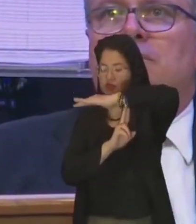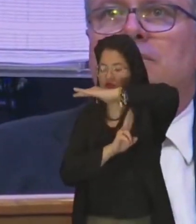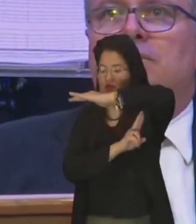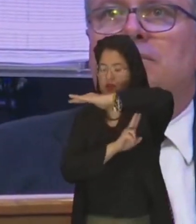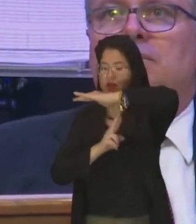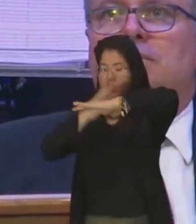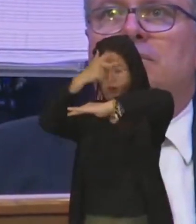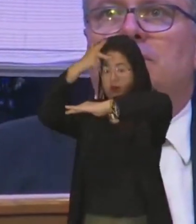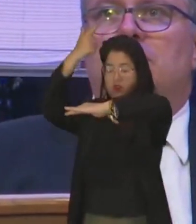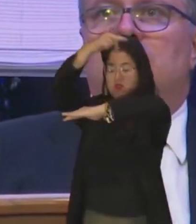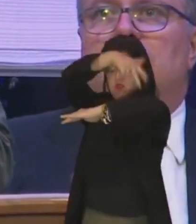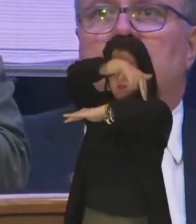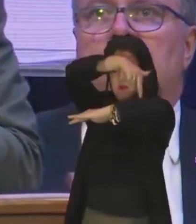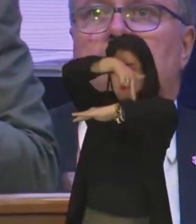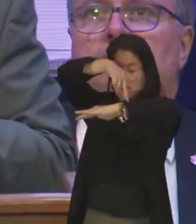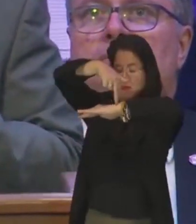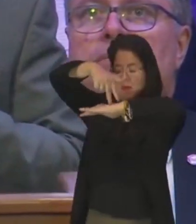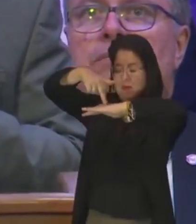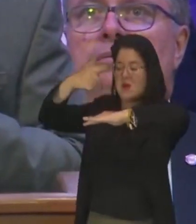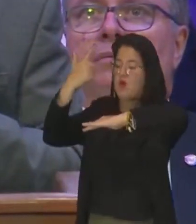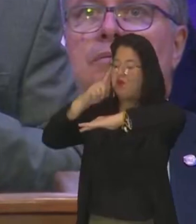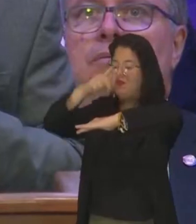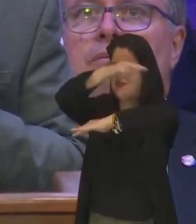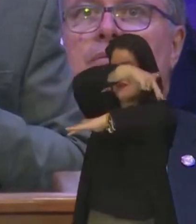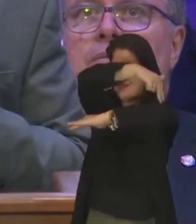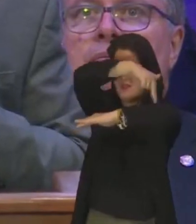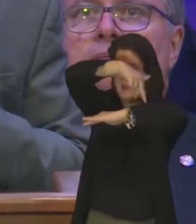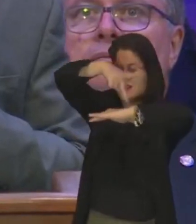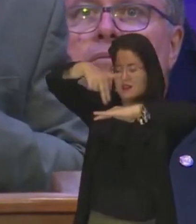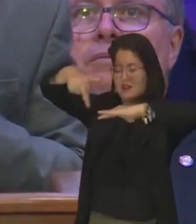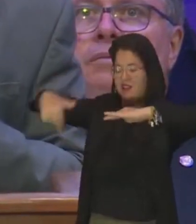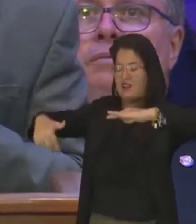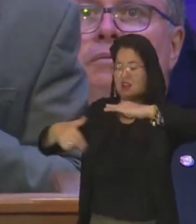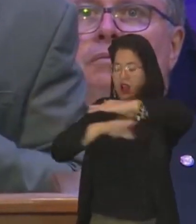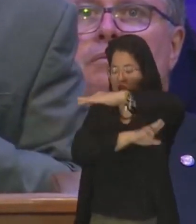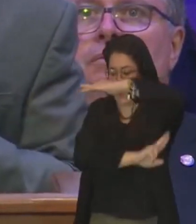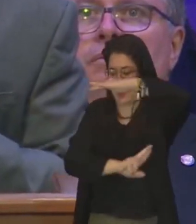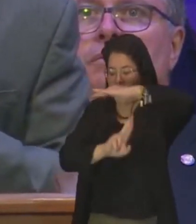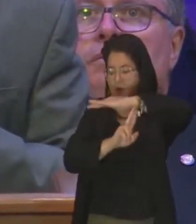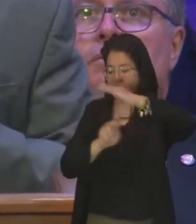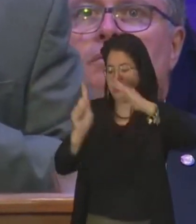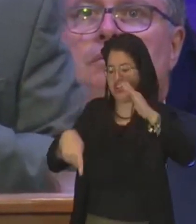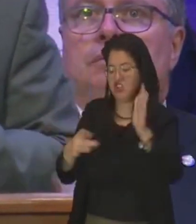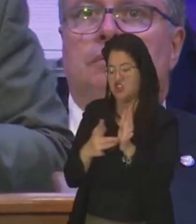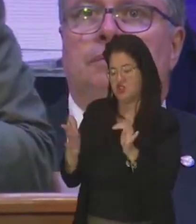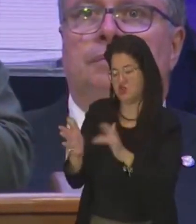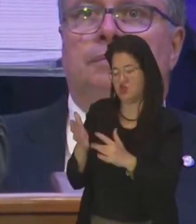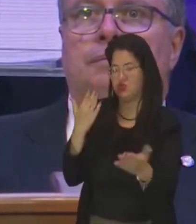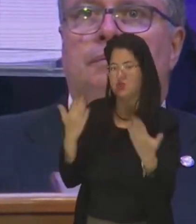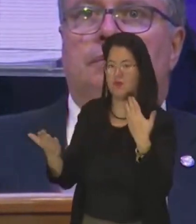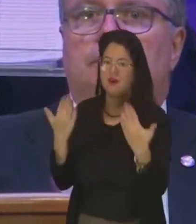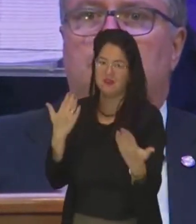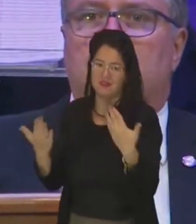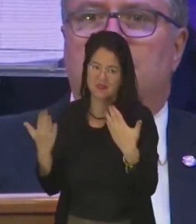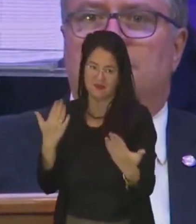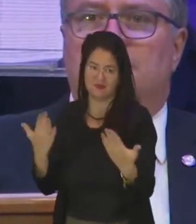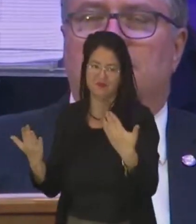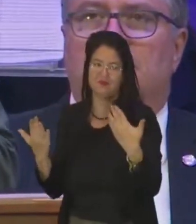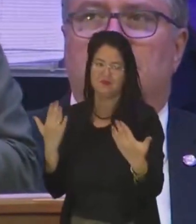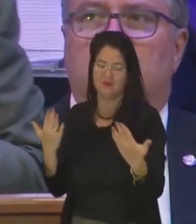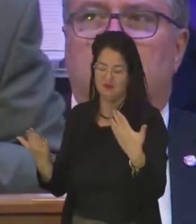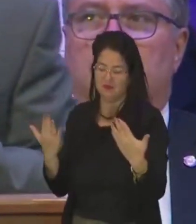Jesus, vai poder chegar novamente perto de Aptoquazauré, nosso grande Criador, o